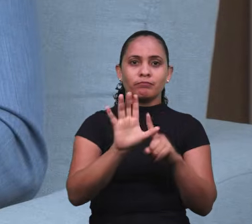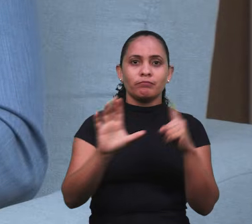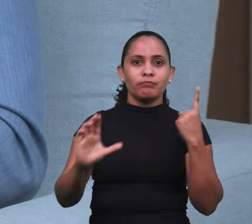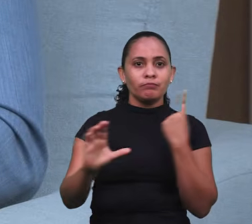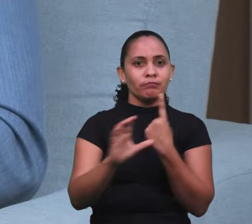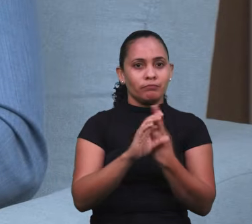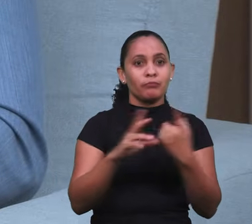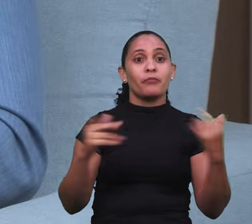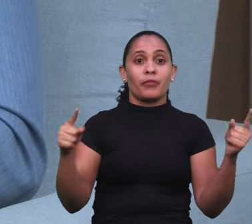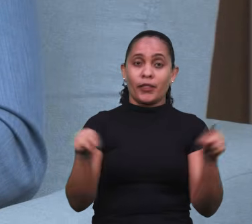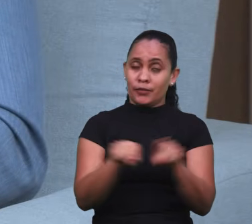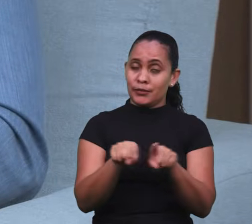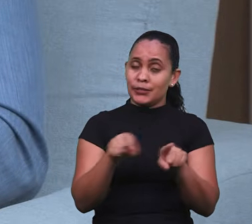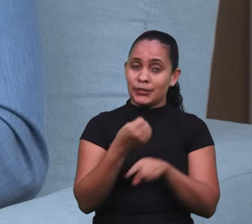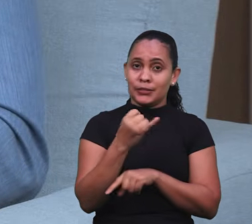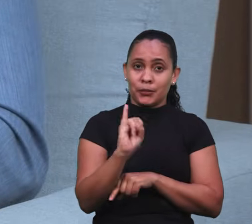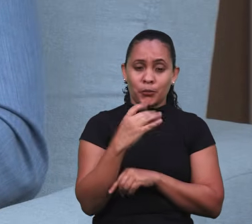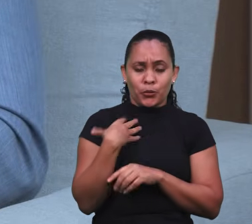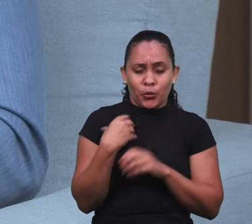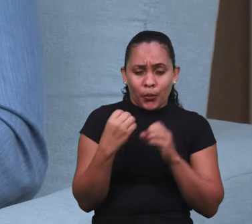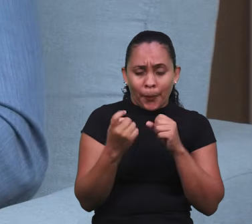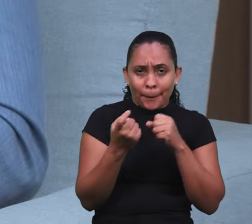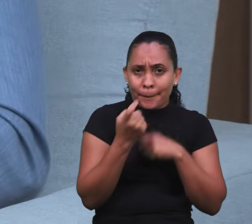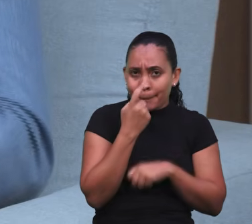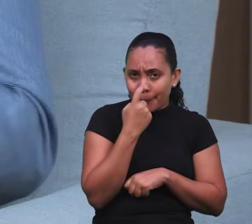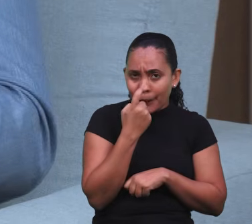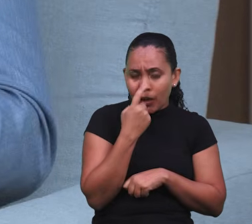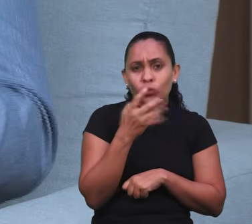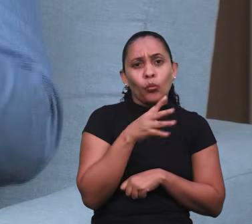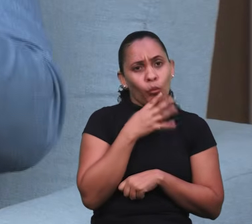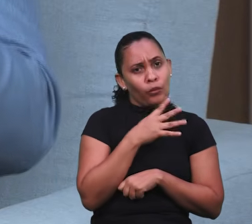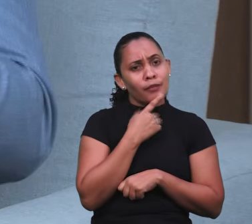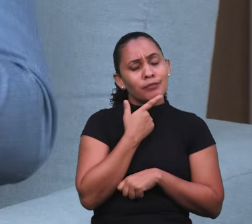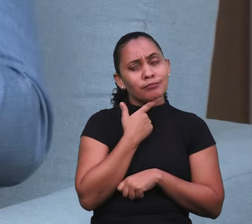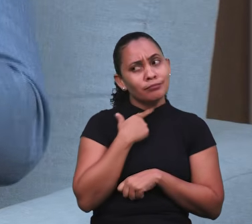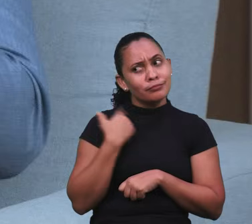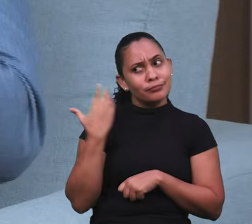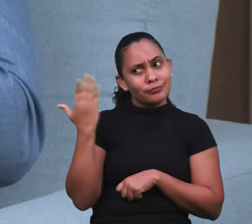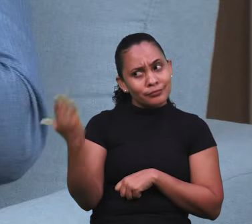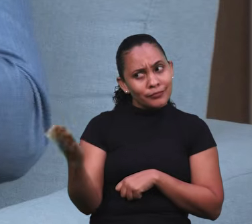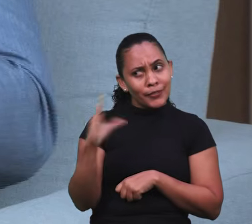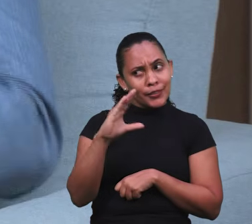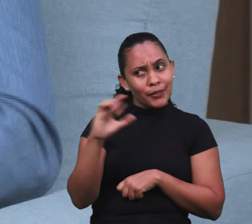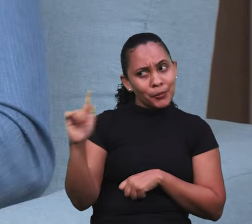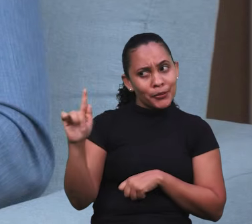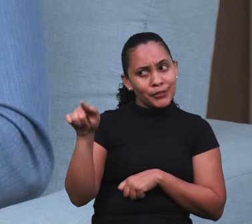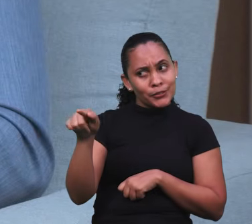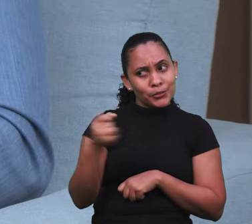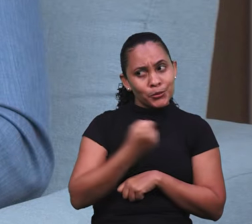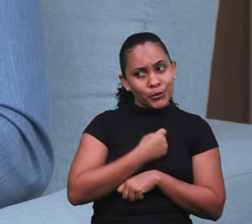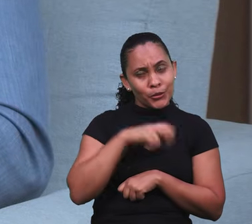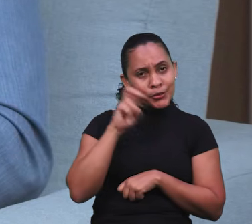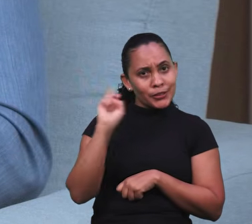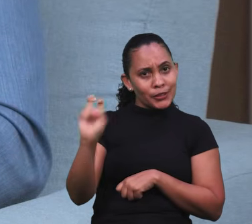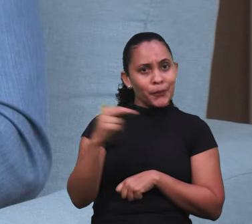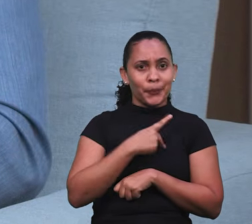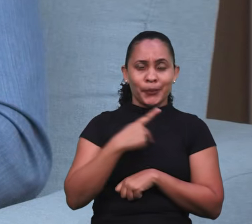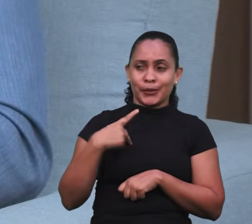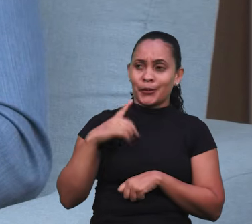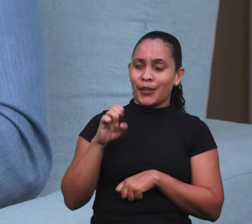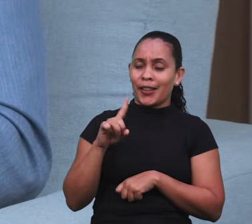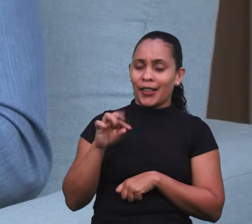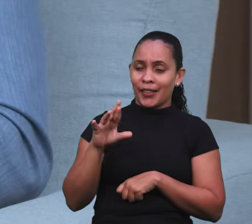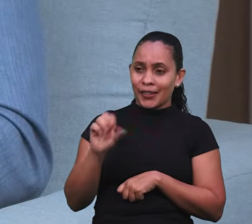participar ali do culto, tendo a disponibilidade, morando perto, querendo conhecer a igreja de Campo Grande 5, onde está